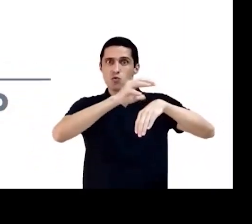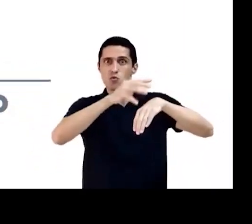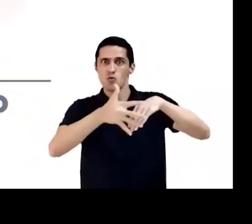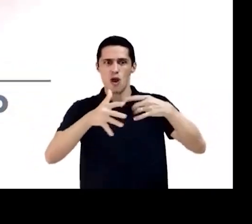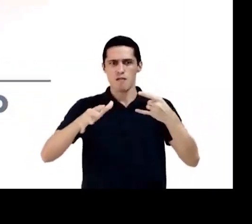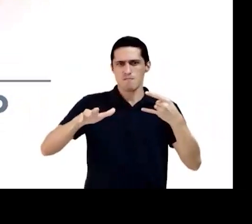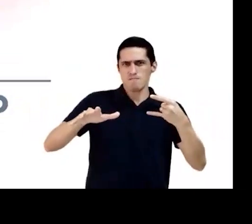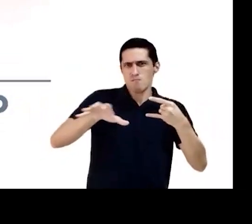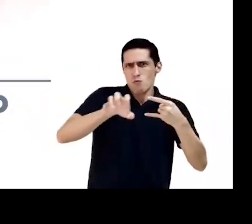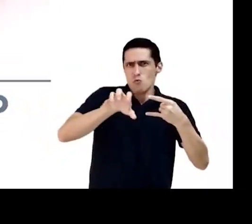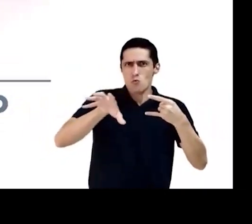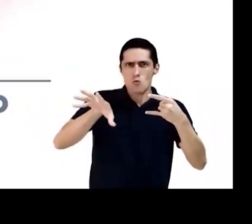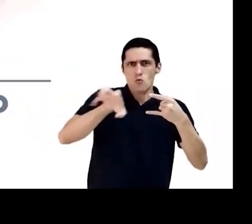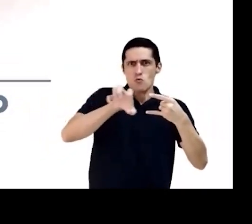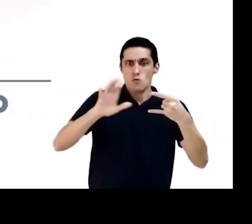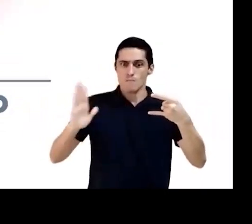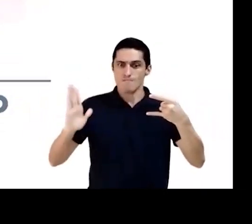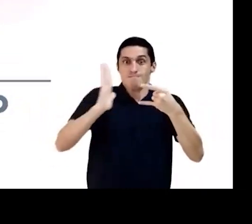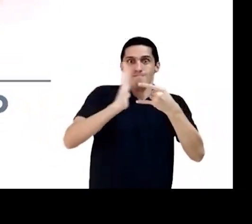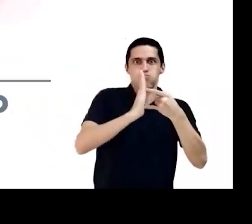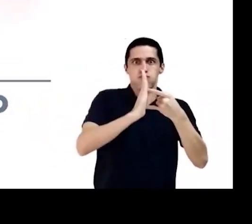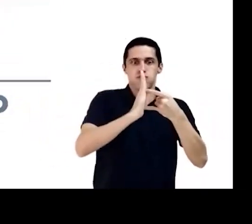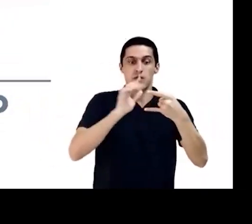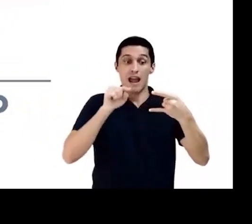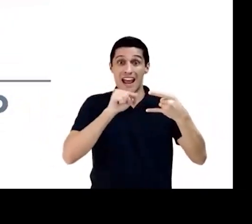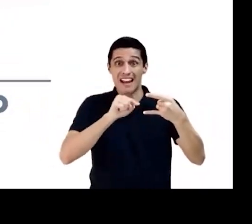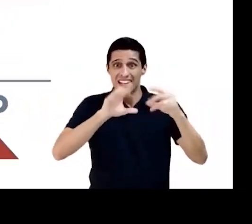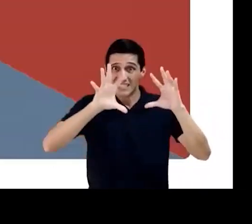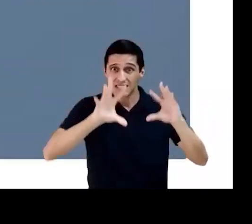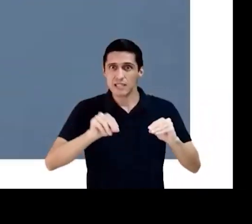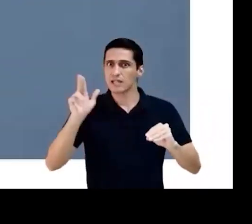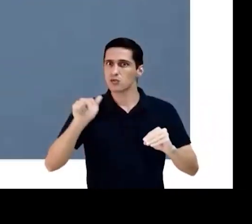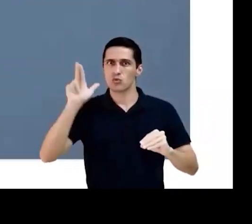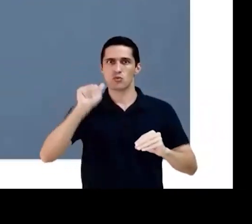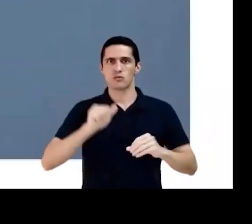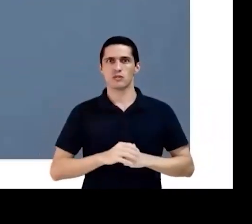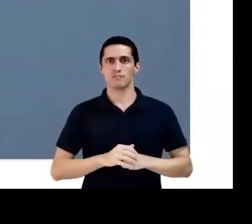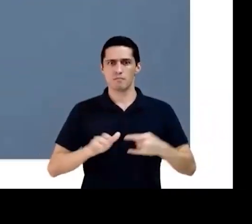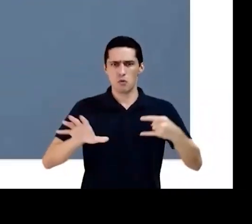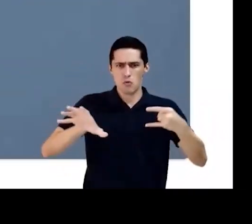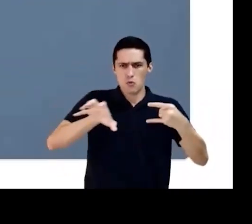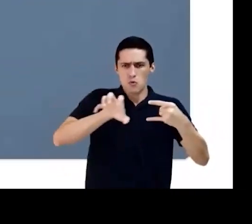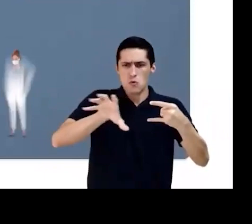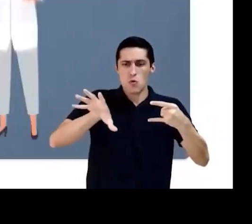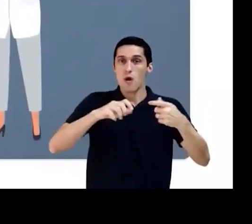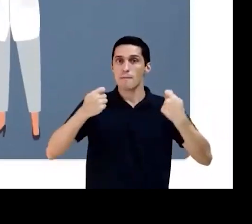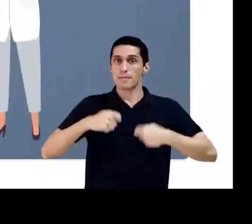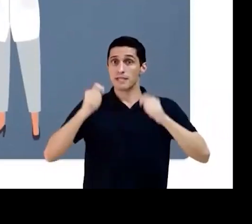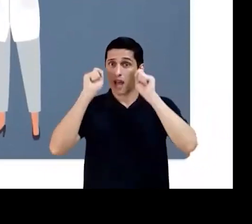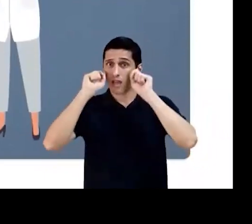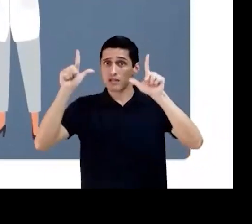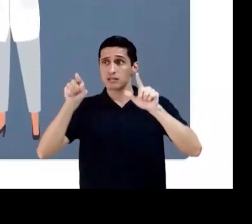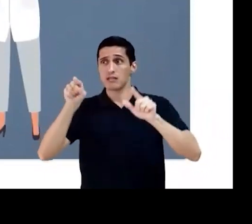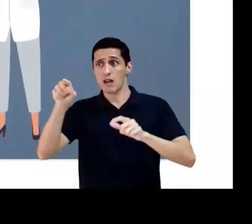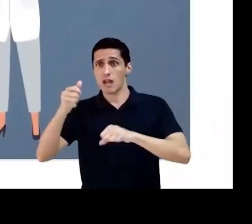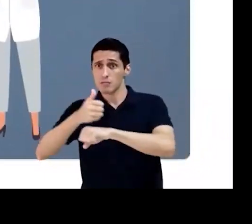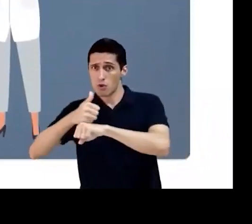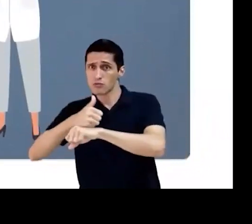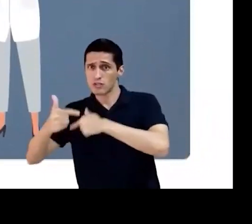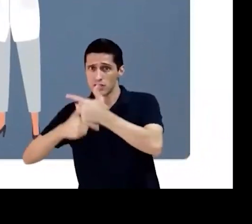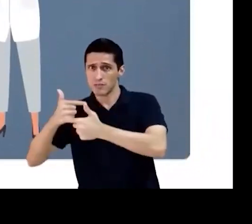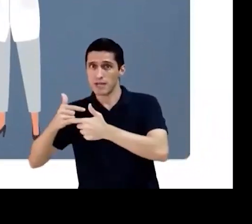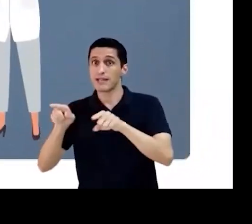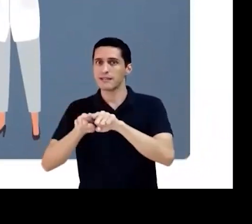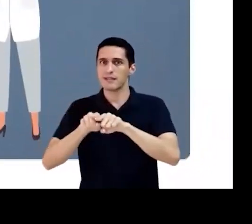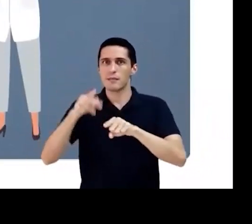que gera um forte campo magnético que nunca é desligado. Esse campo magnético requer bastante atenção tanto dos